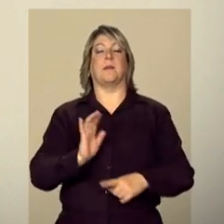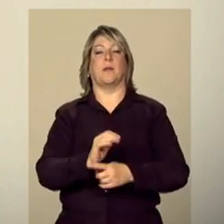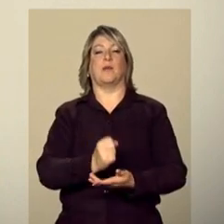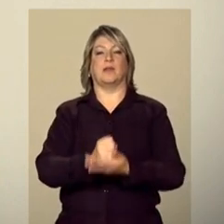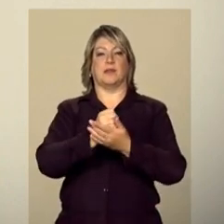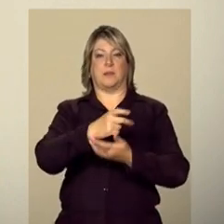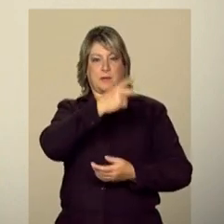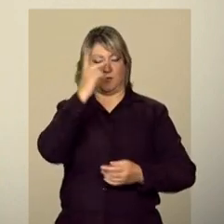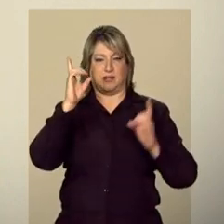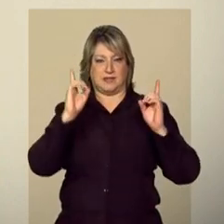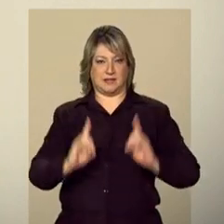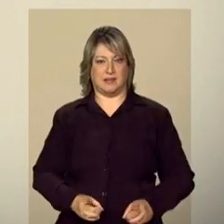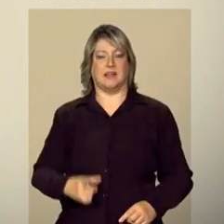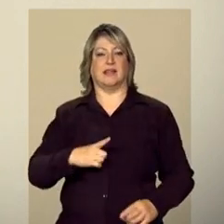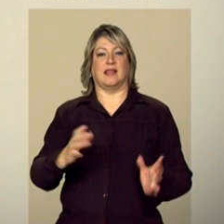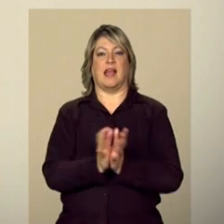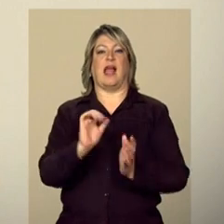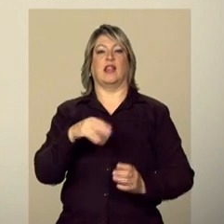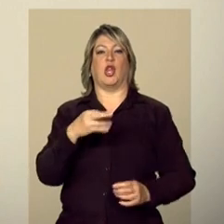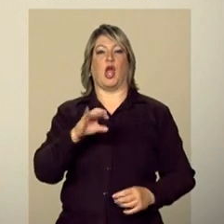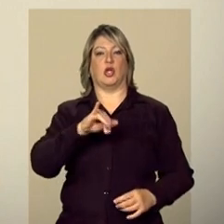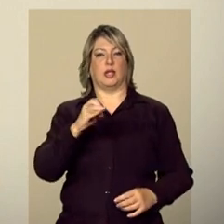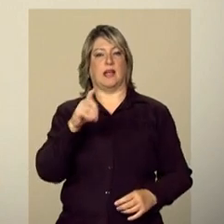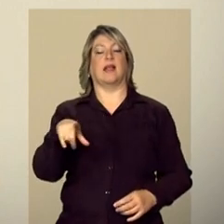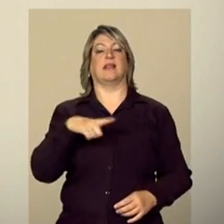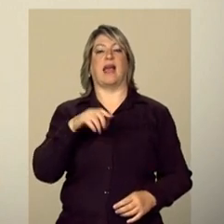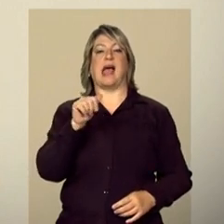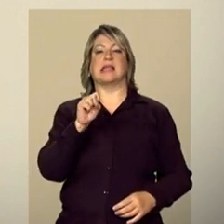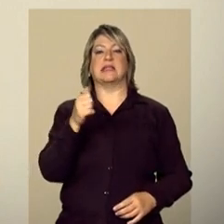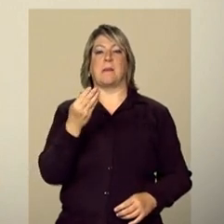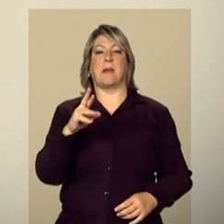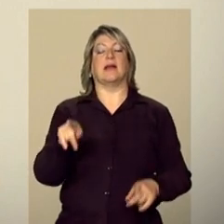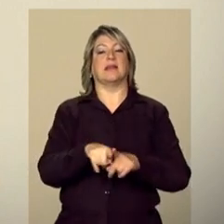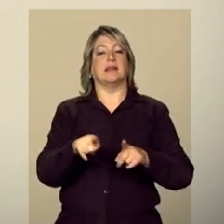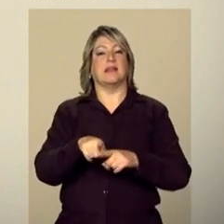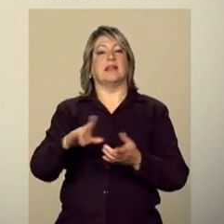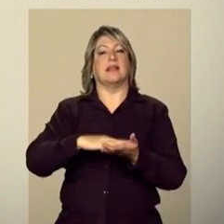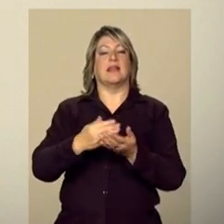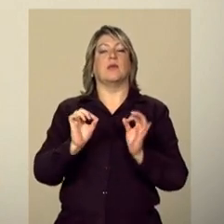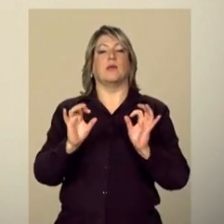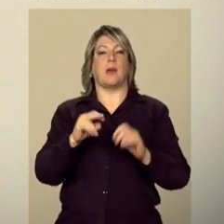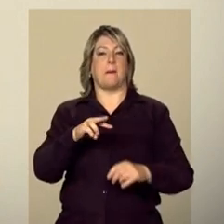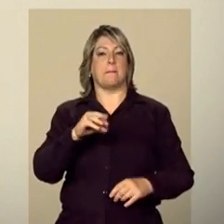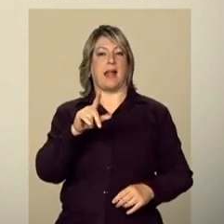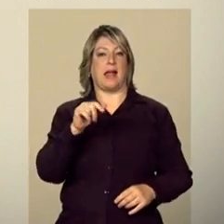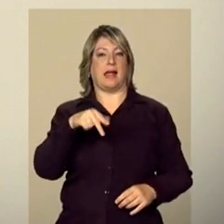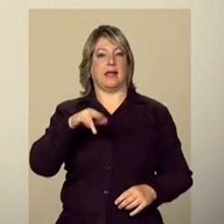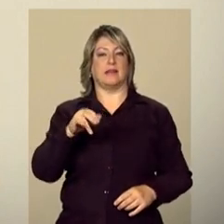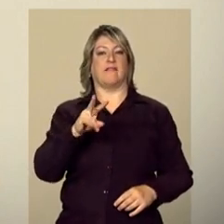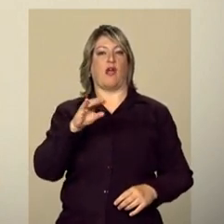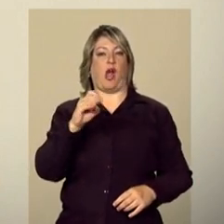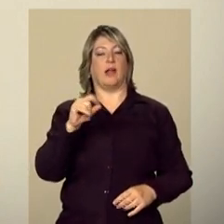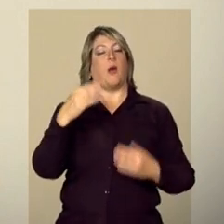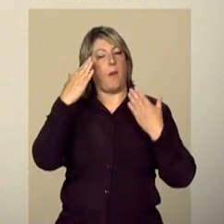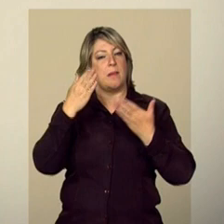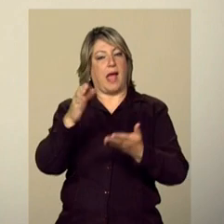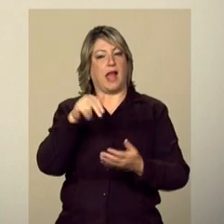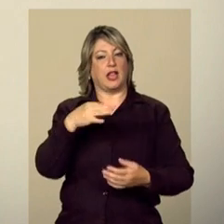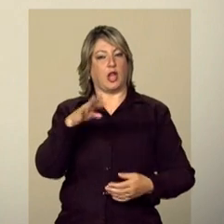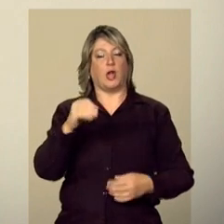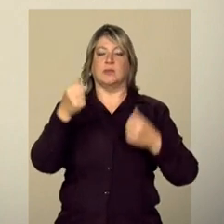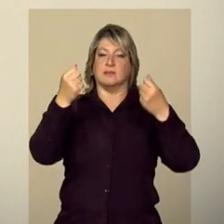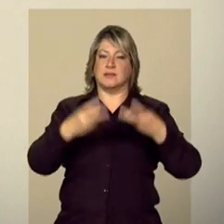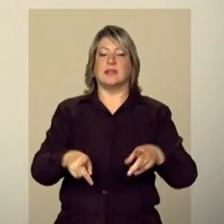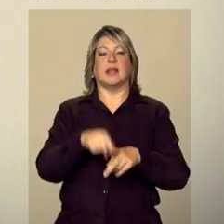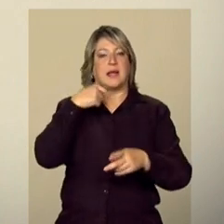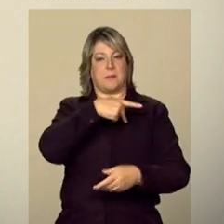da pessoa com deficiência Antônio José ao som de Asa Branca na interpretação de Malaquias da viola Obrigado Antonio José